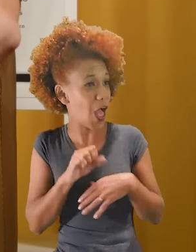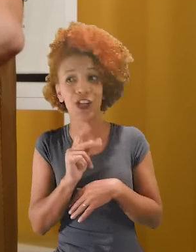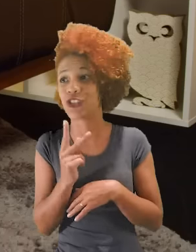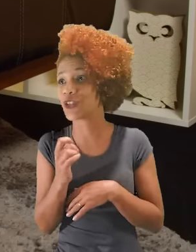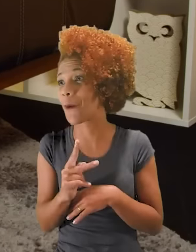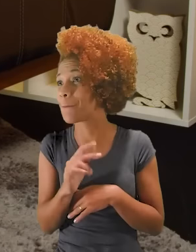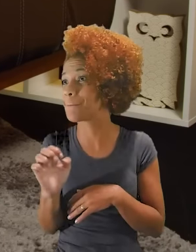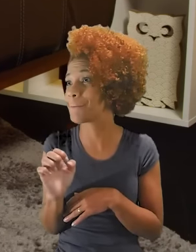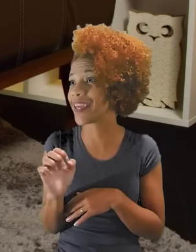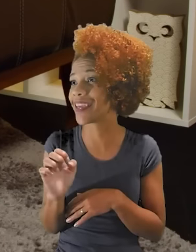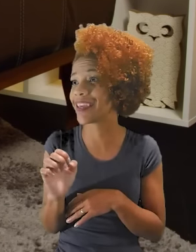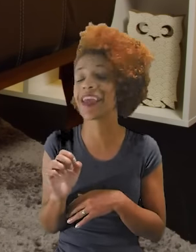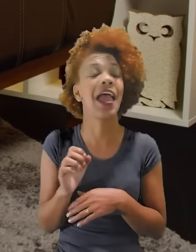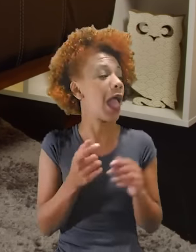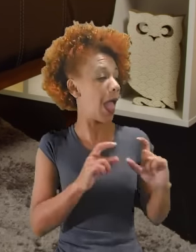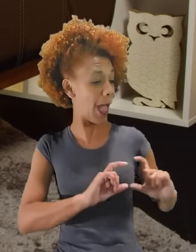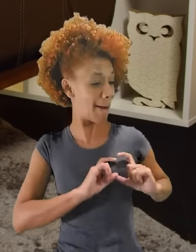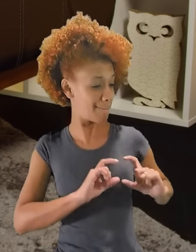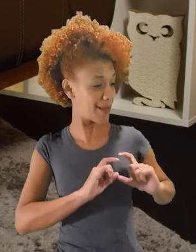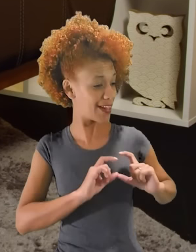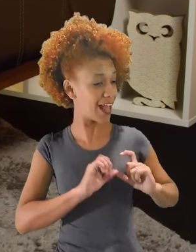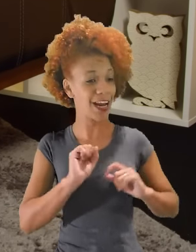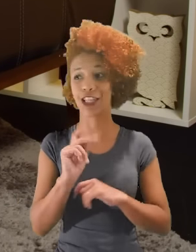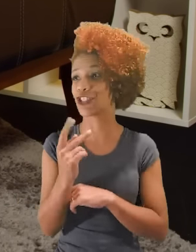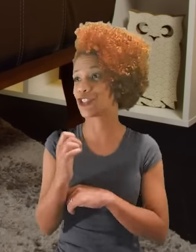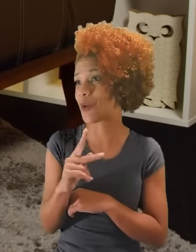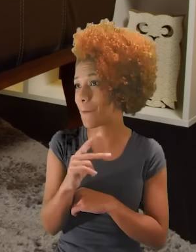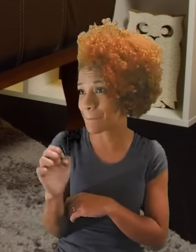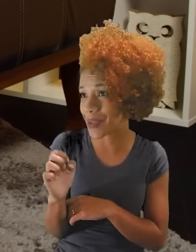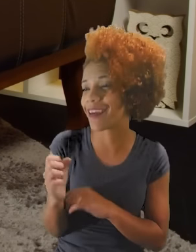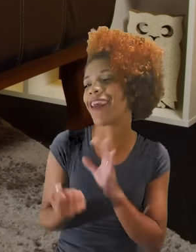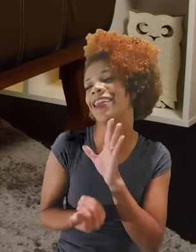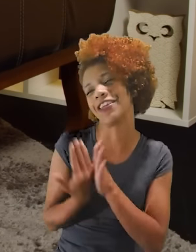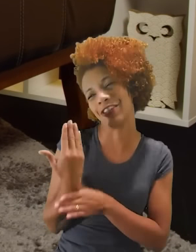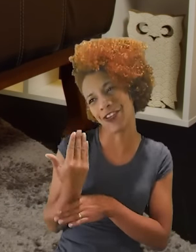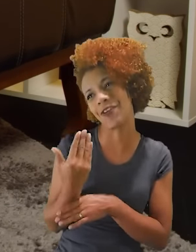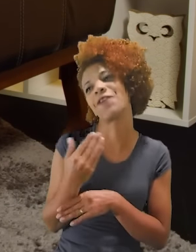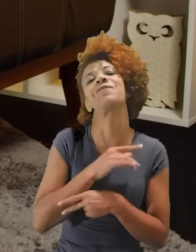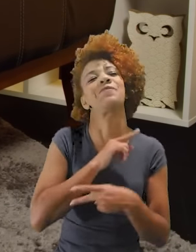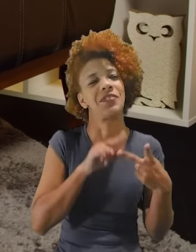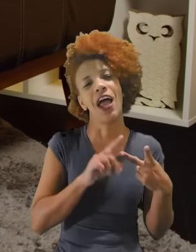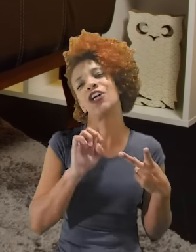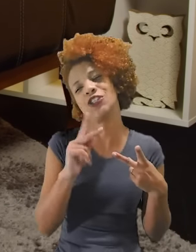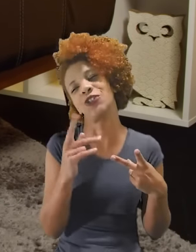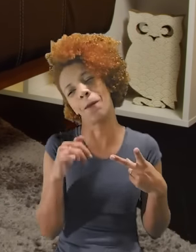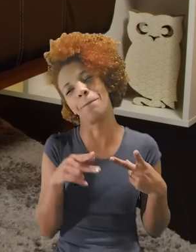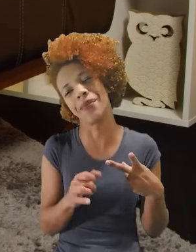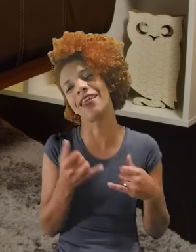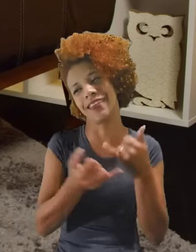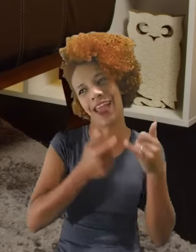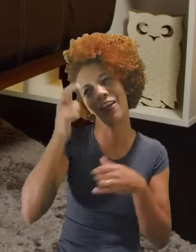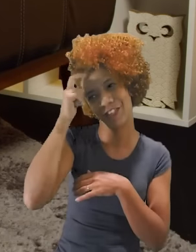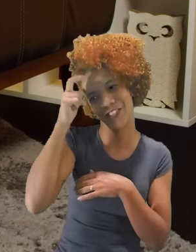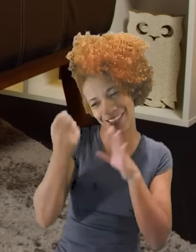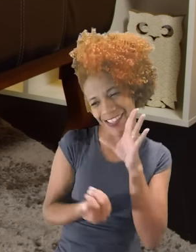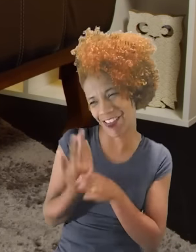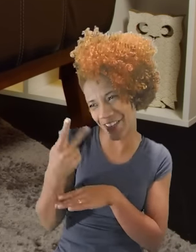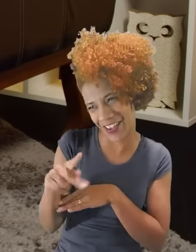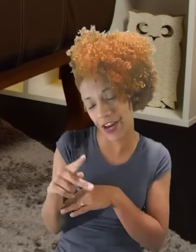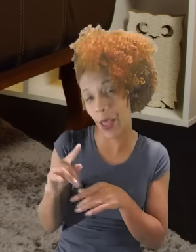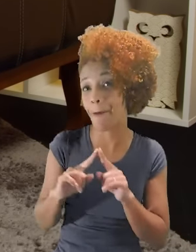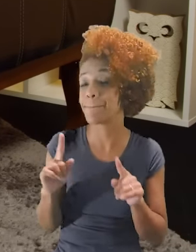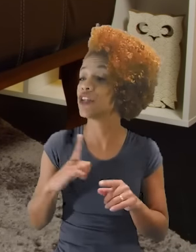A Disney não pode ficar muito brava. É a medalha da Shopee. É a medalha da Shopee. Ele que criou. É isso aí, o Walt Disney criou a Shopee. Além da Disney, a Shopee é dele. Ele que inventou. E aí a